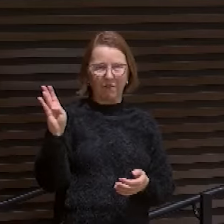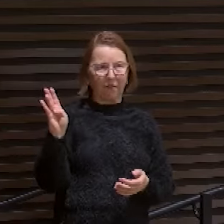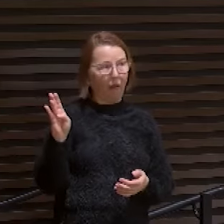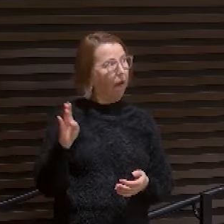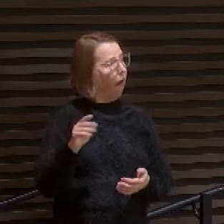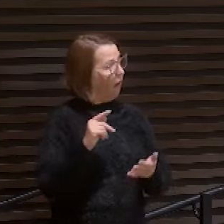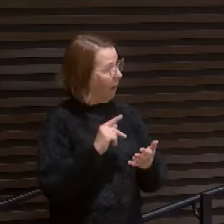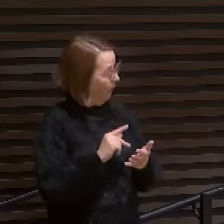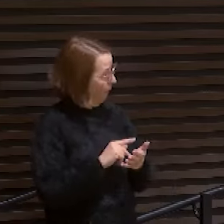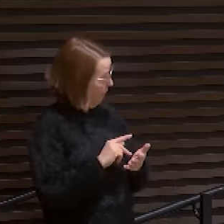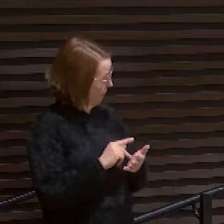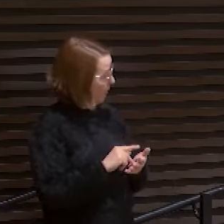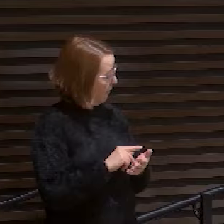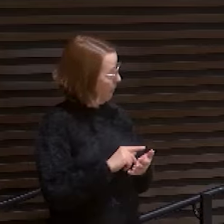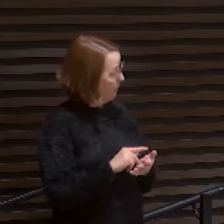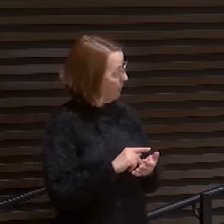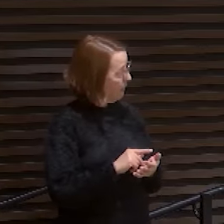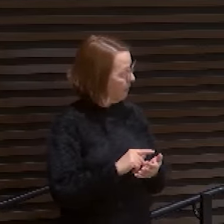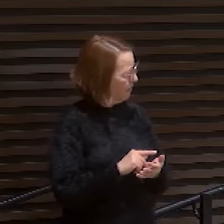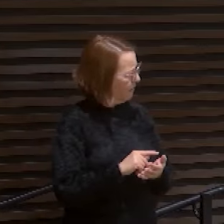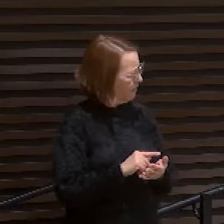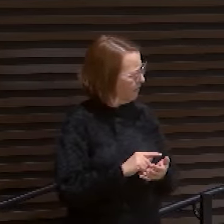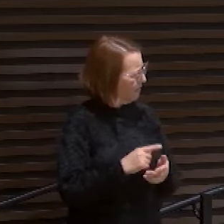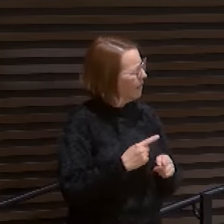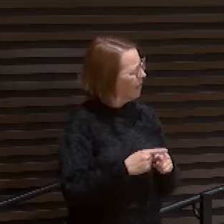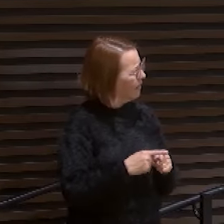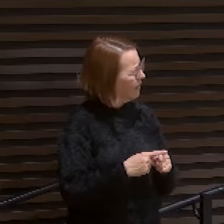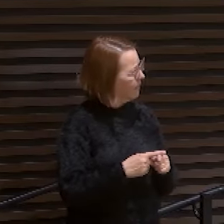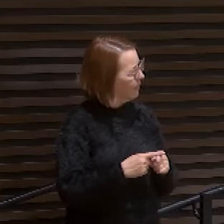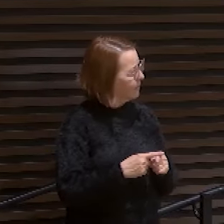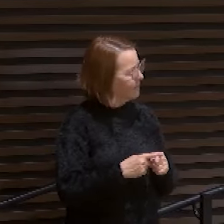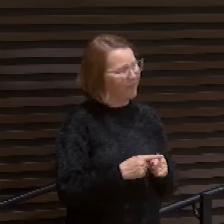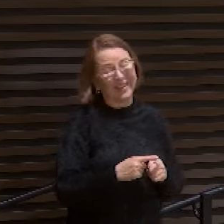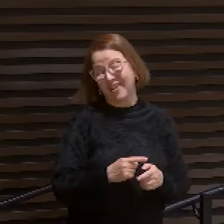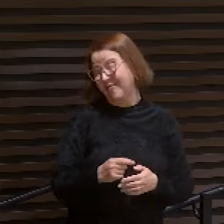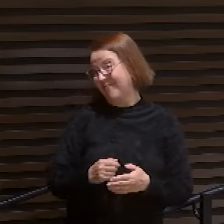Foi mesmo? Mas por quê?